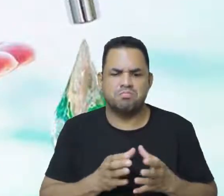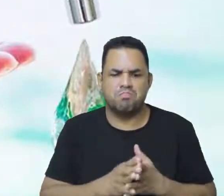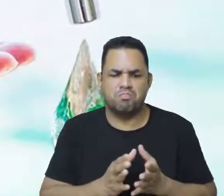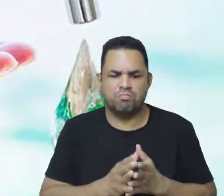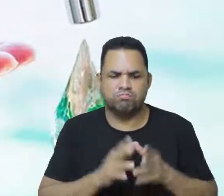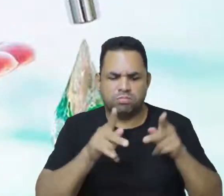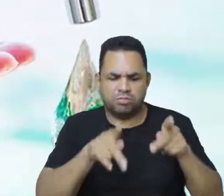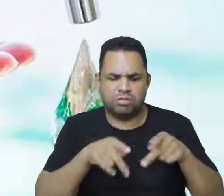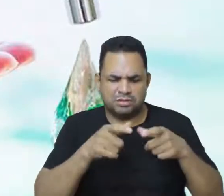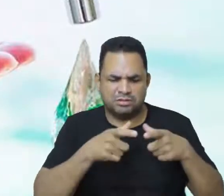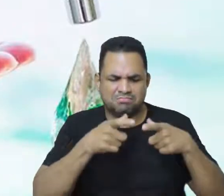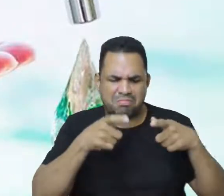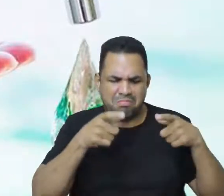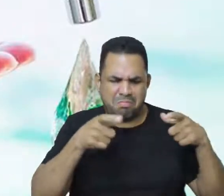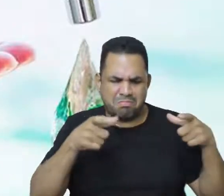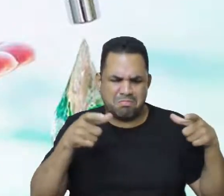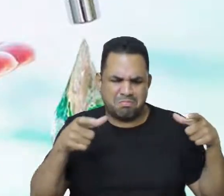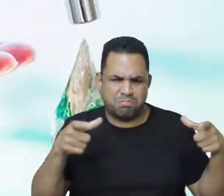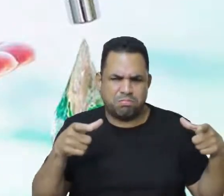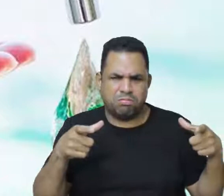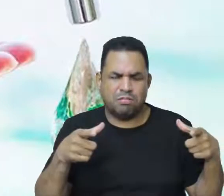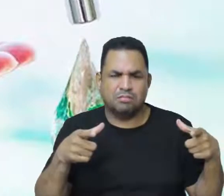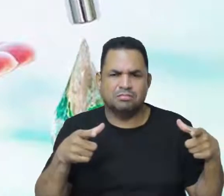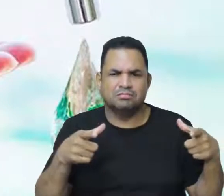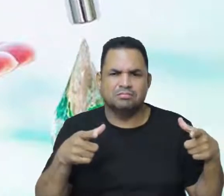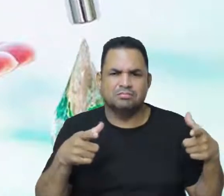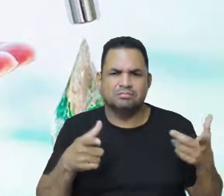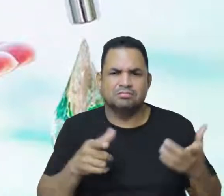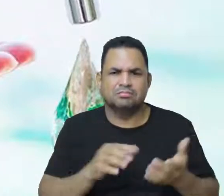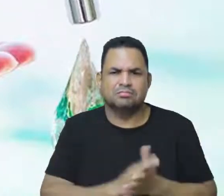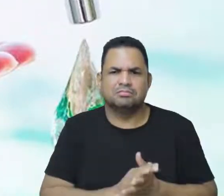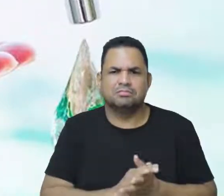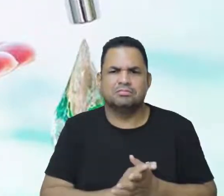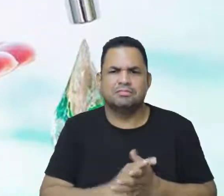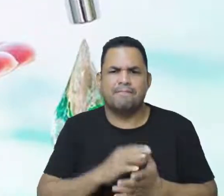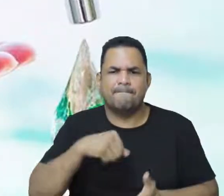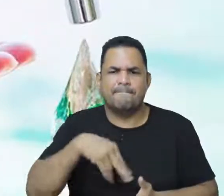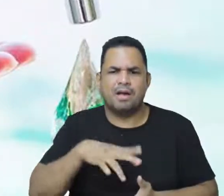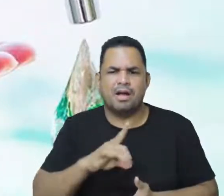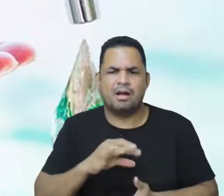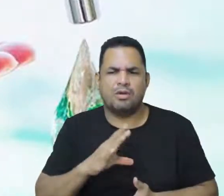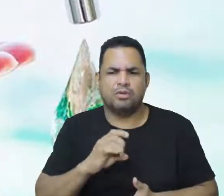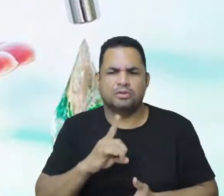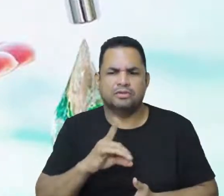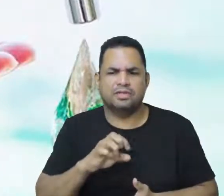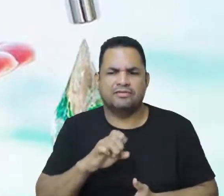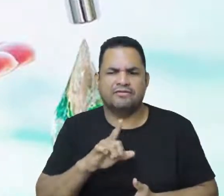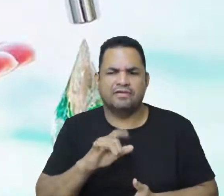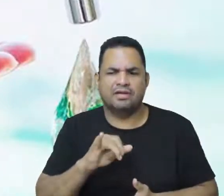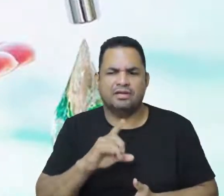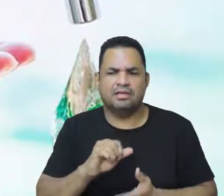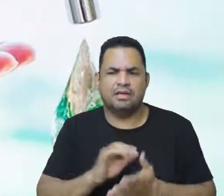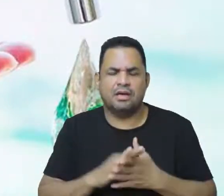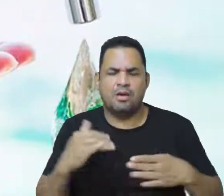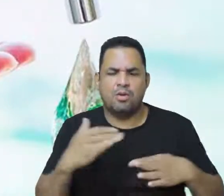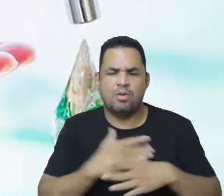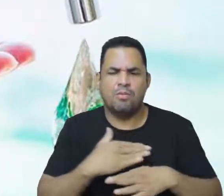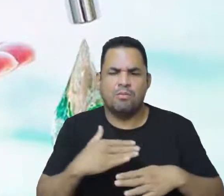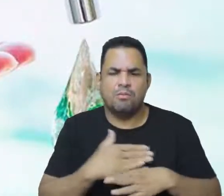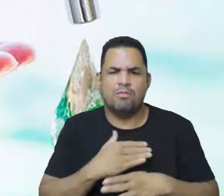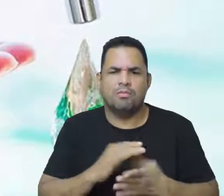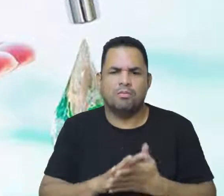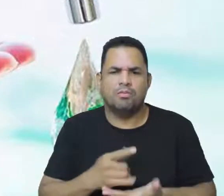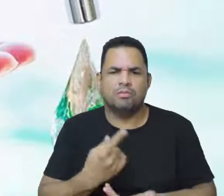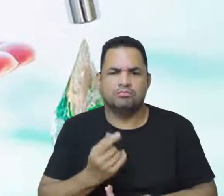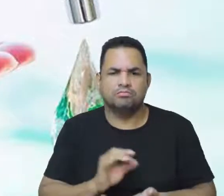centros urbanos. Isso recebe o nome de macrocefalia urbana. Todo mundo sabe o que